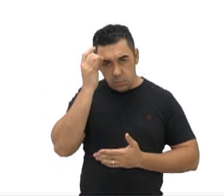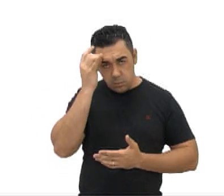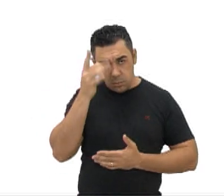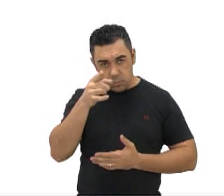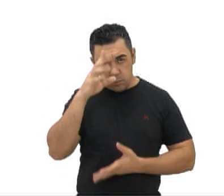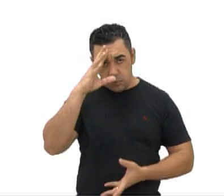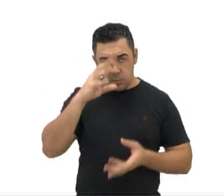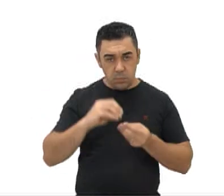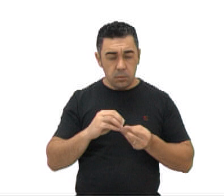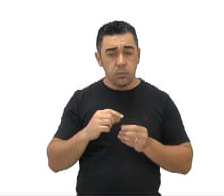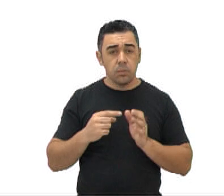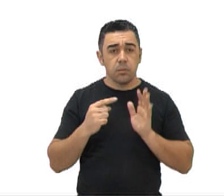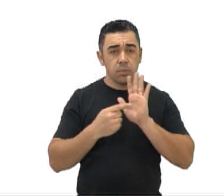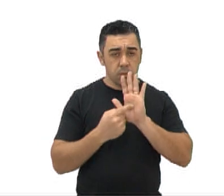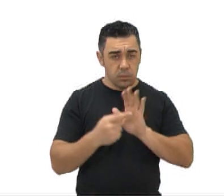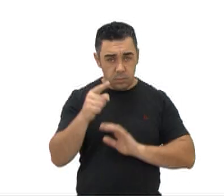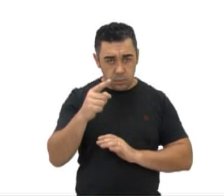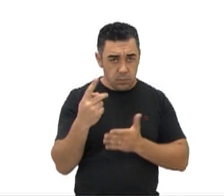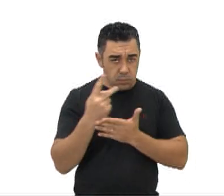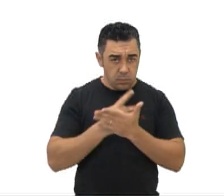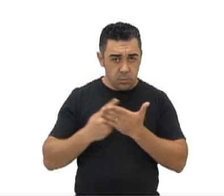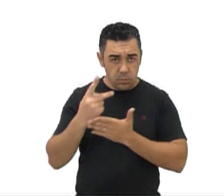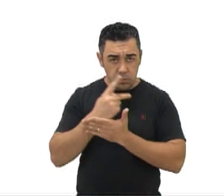compreensão, eu vou só fazer um desenho aqui,